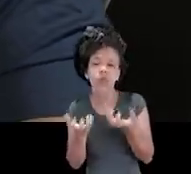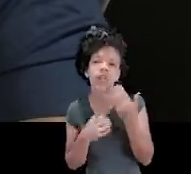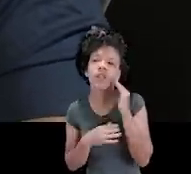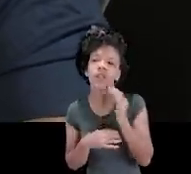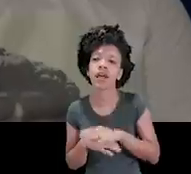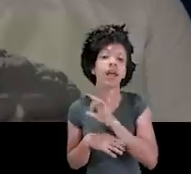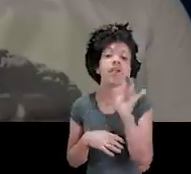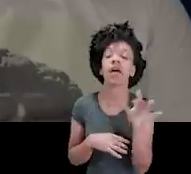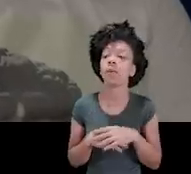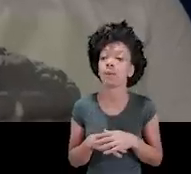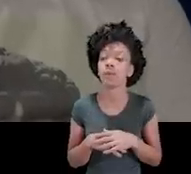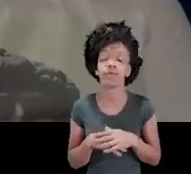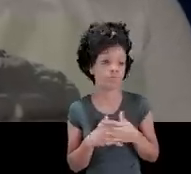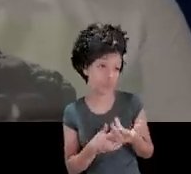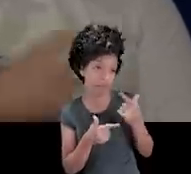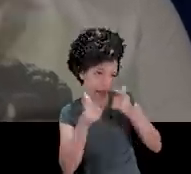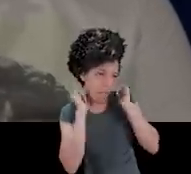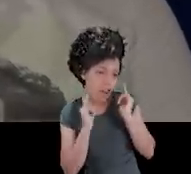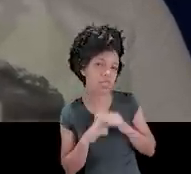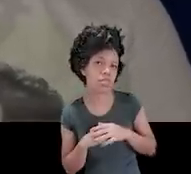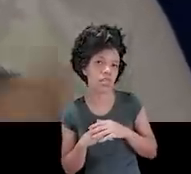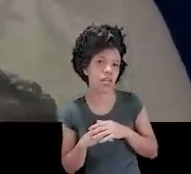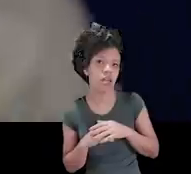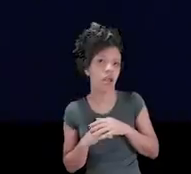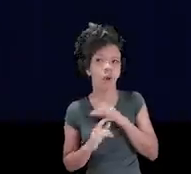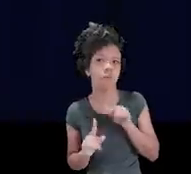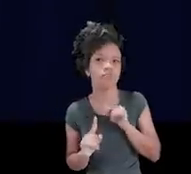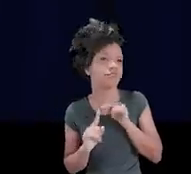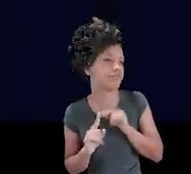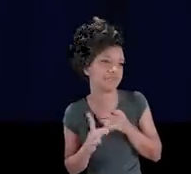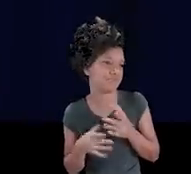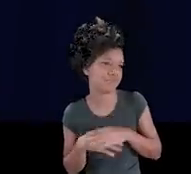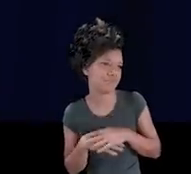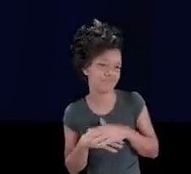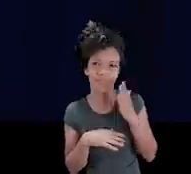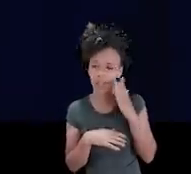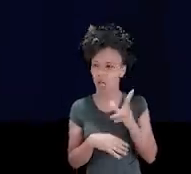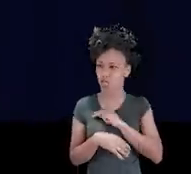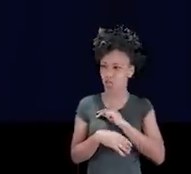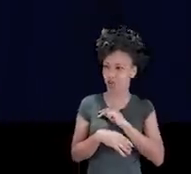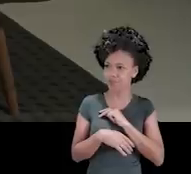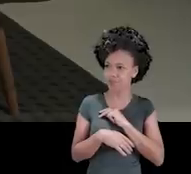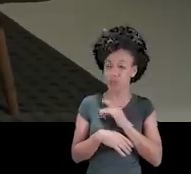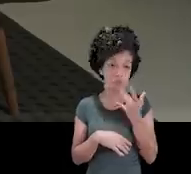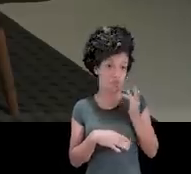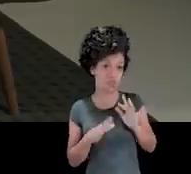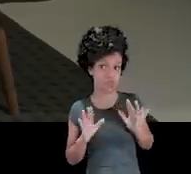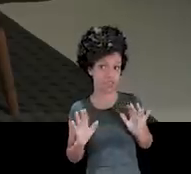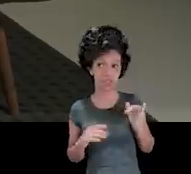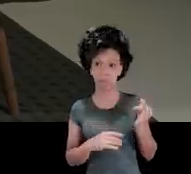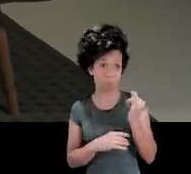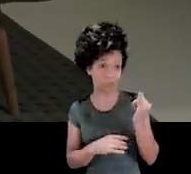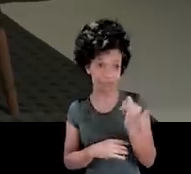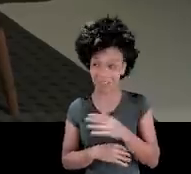assim, vai, cada um. Cara, você. A careca é um ponto de toque, né? A careca é touch, né? Nossa, não, cara. Sei, você falou uma coisa muito